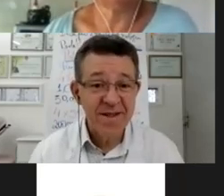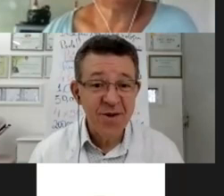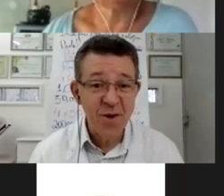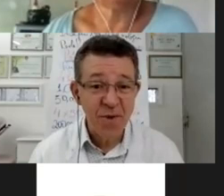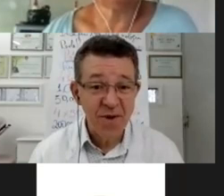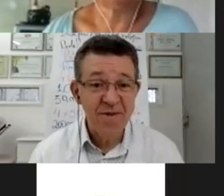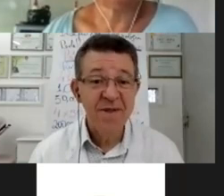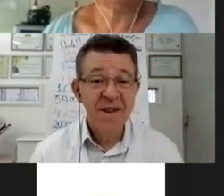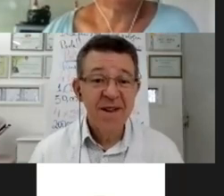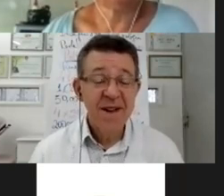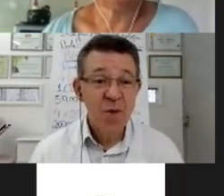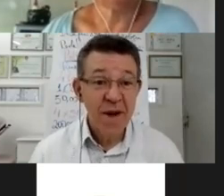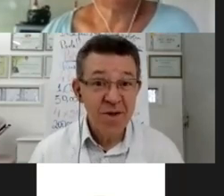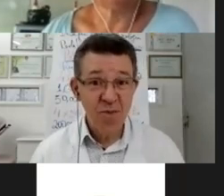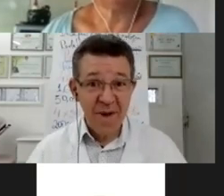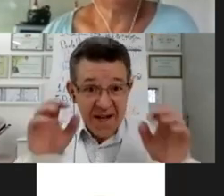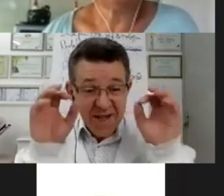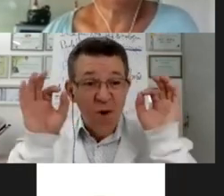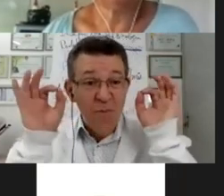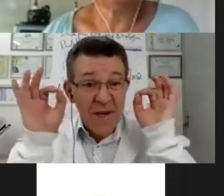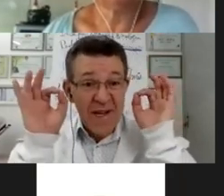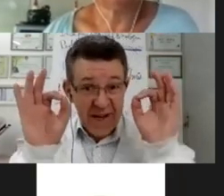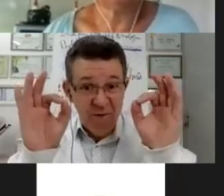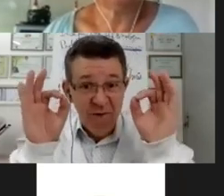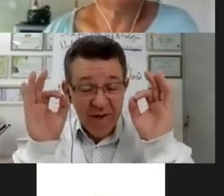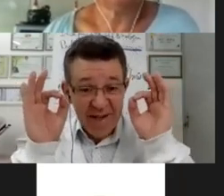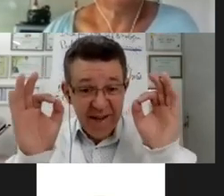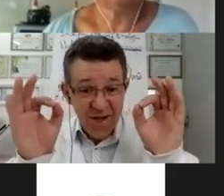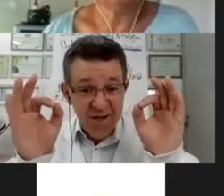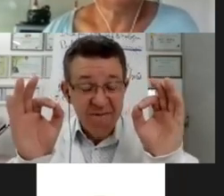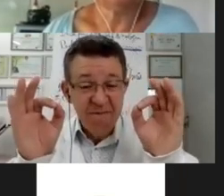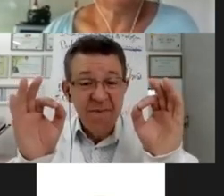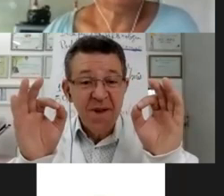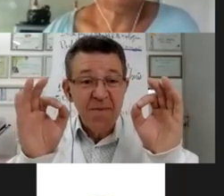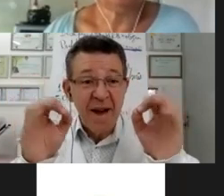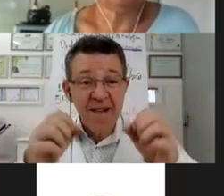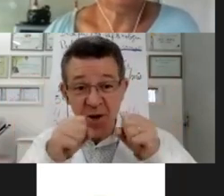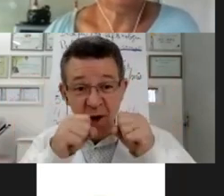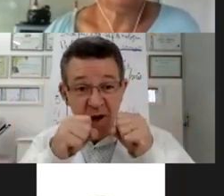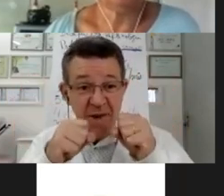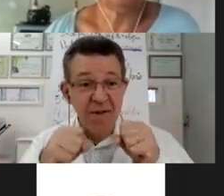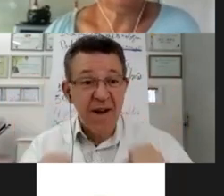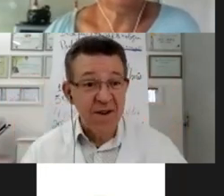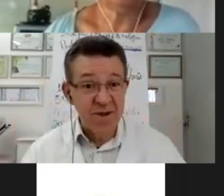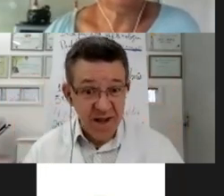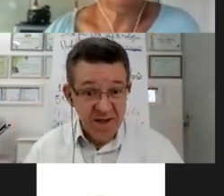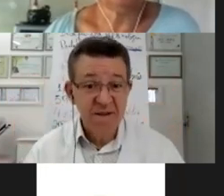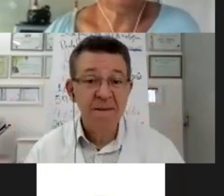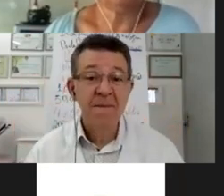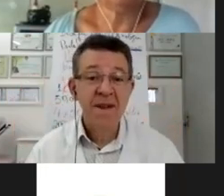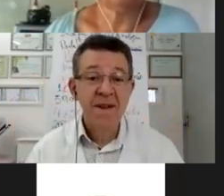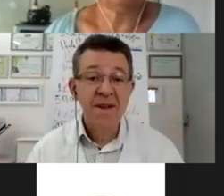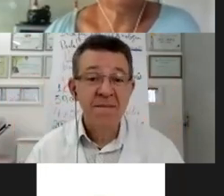Edna, segura um pouco. Quanto mais complicado é o cliente, mais eu coloco a minha faca nos